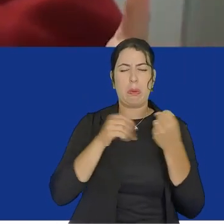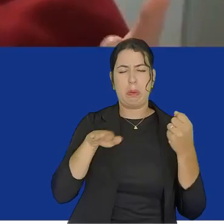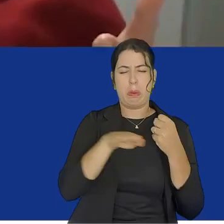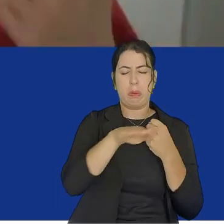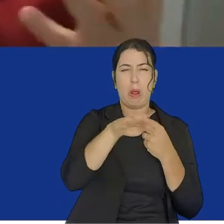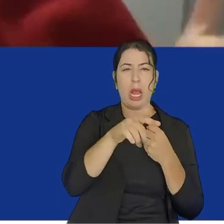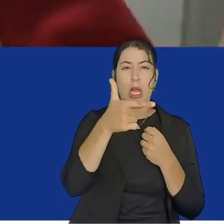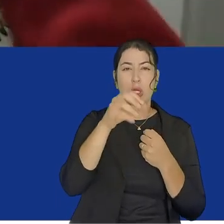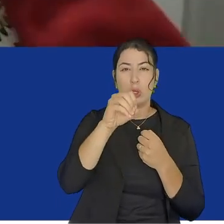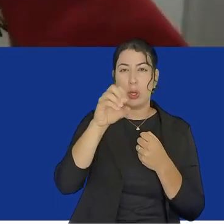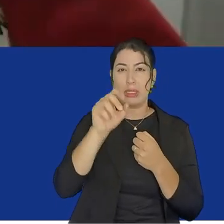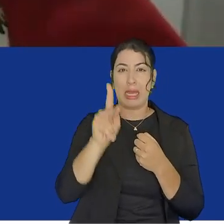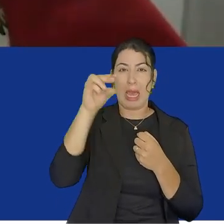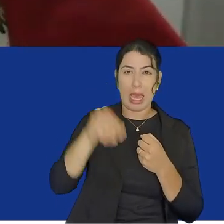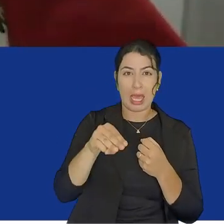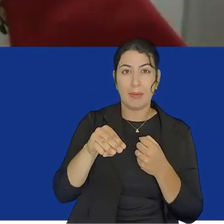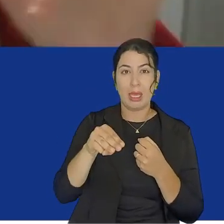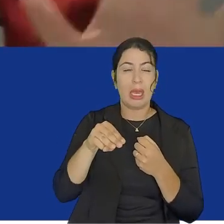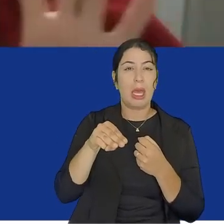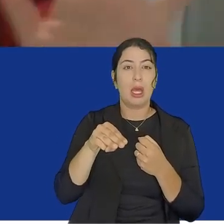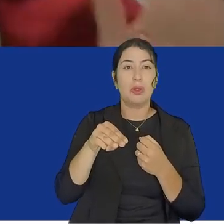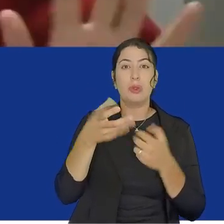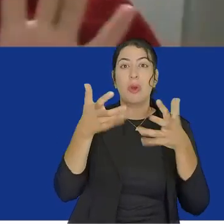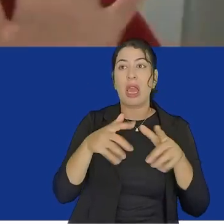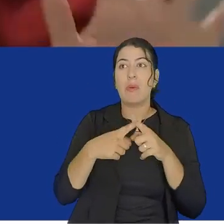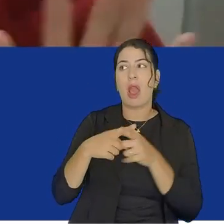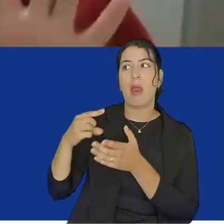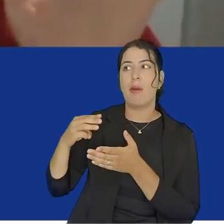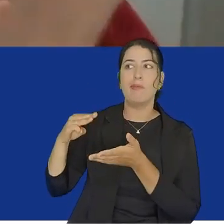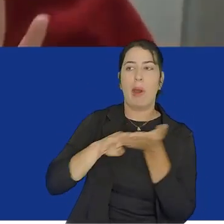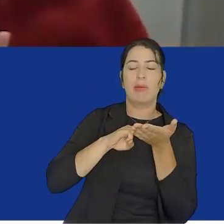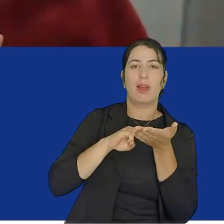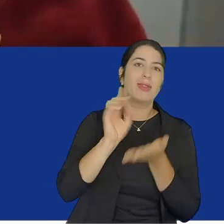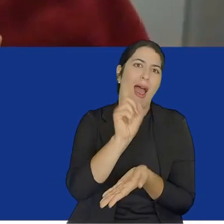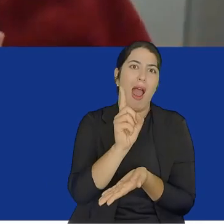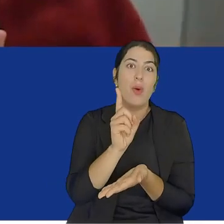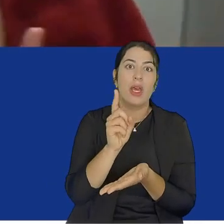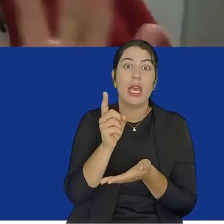por hora porque eu não quero matar ninguém. Entendeu? É outra lógica.